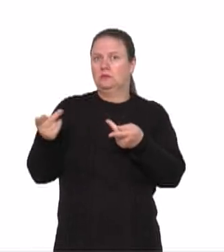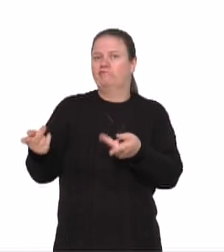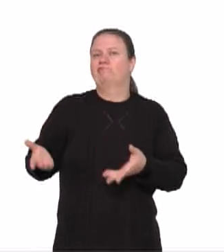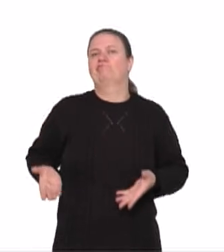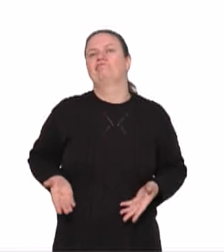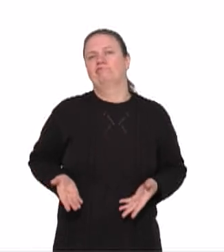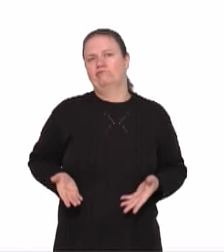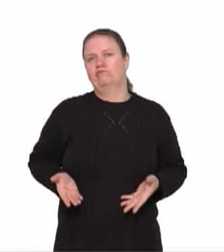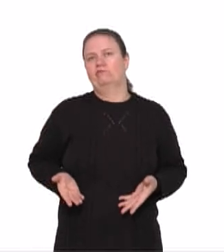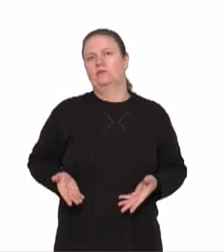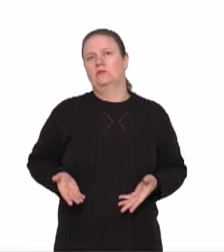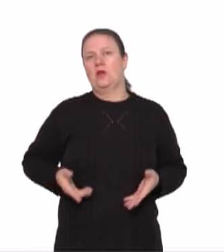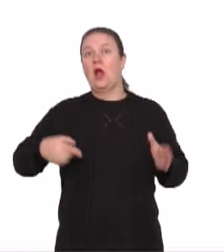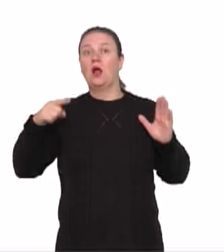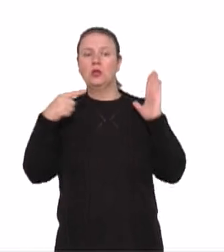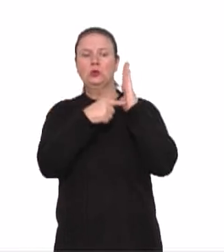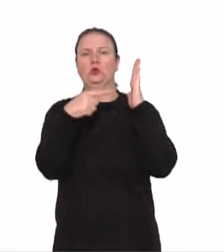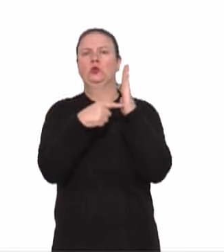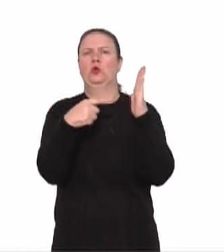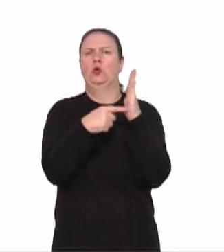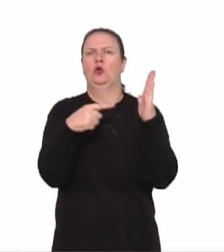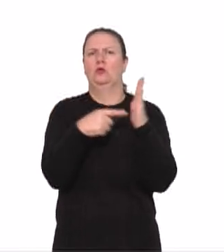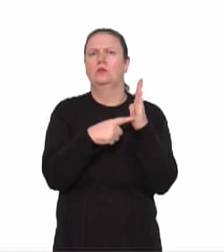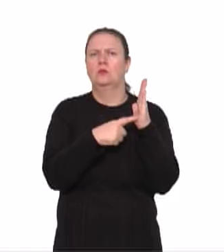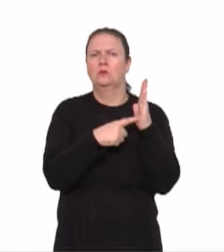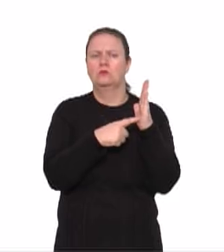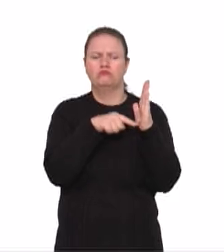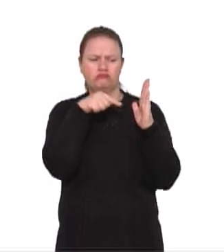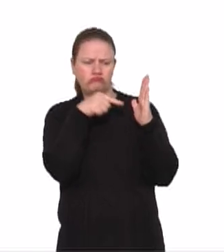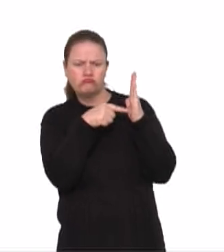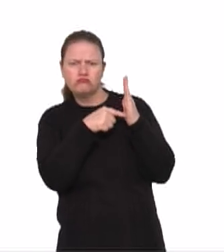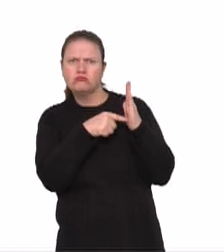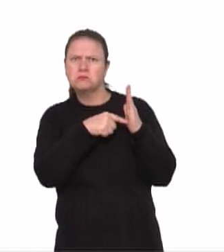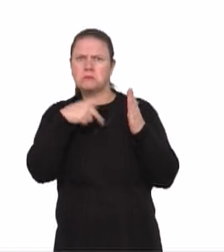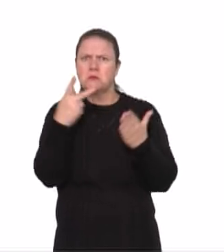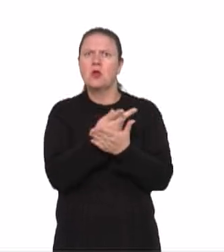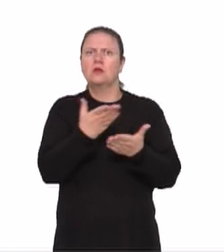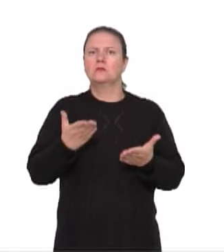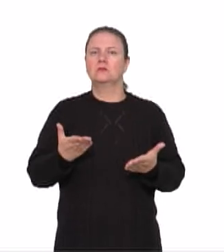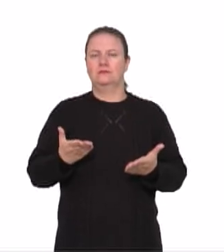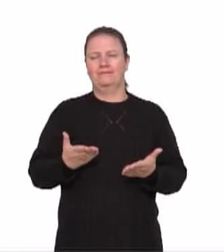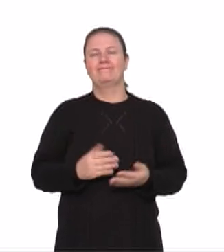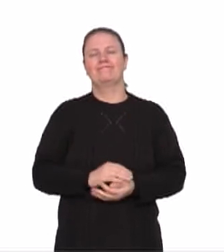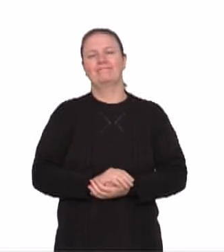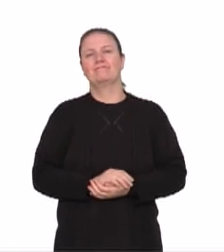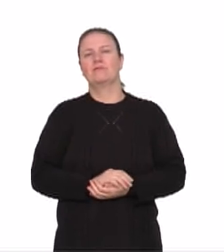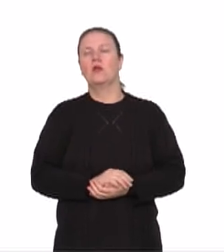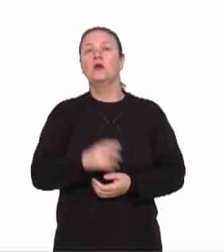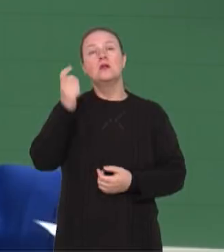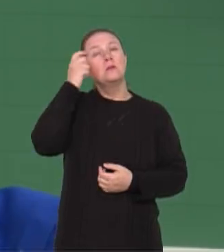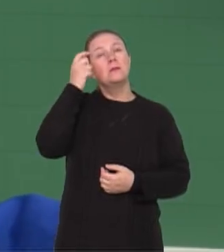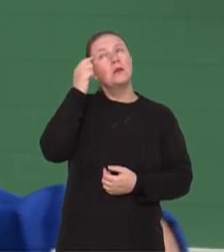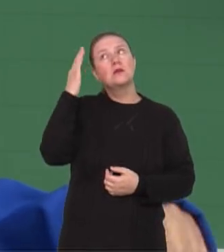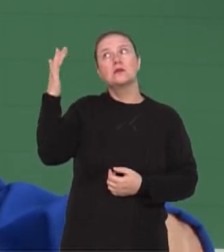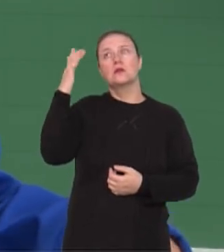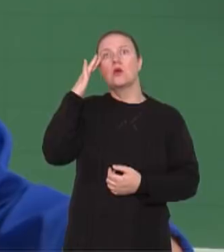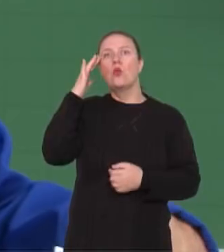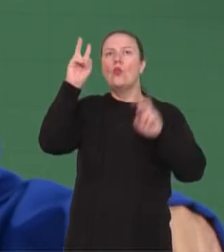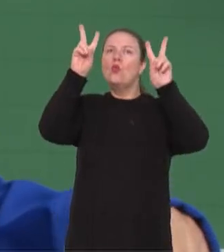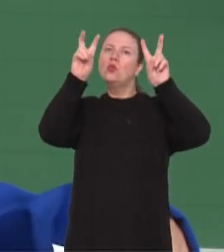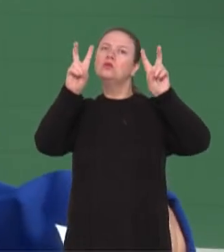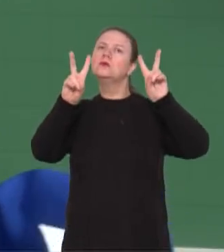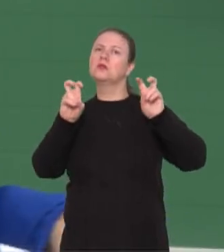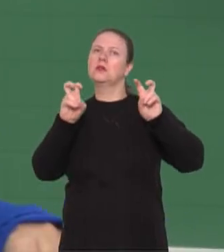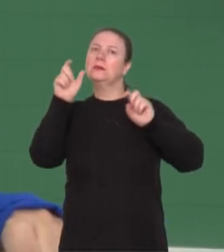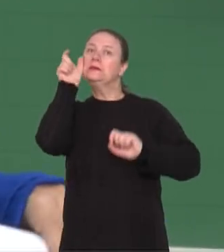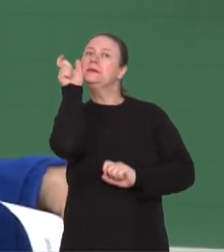ali meio que uma denúncia, né? ao longo do corpo da notícia, certo? Então, vocês vão pensar num assunto que vocês achem interessante,